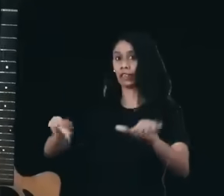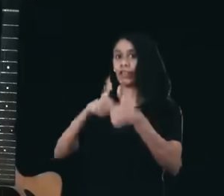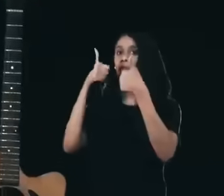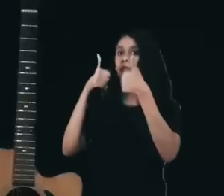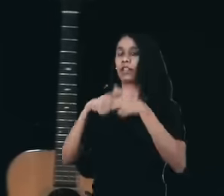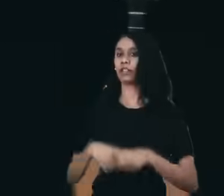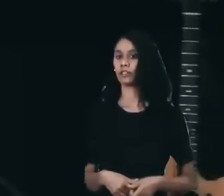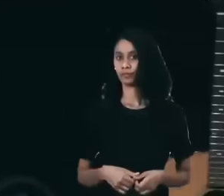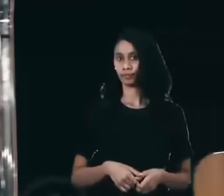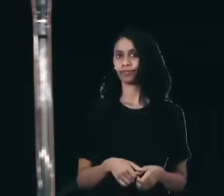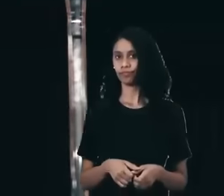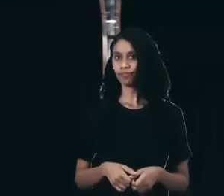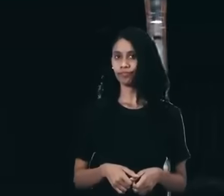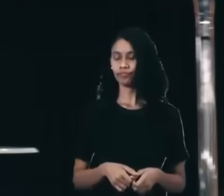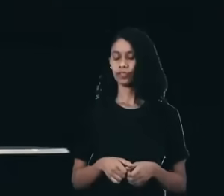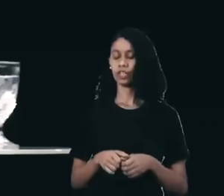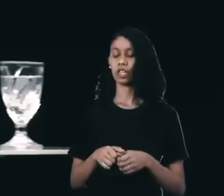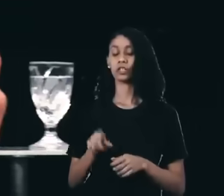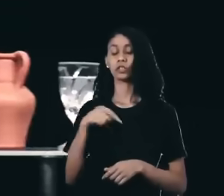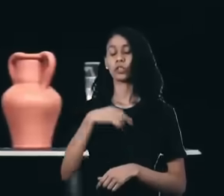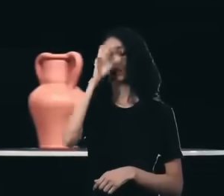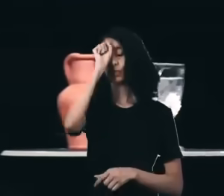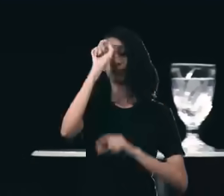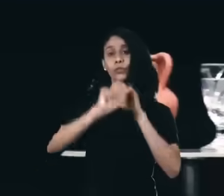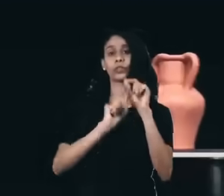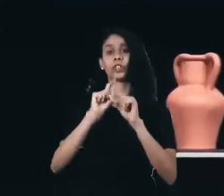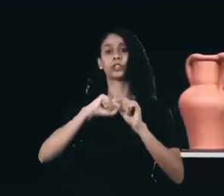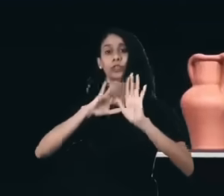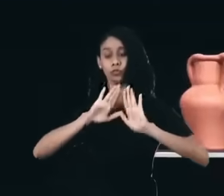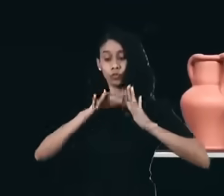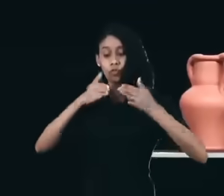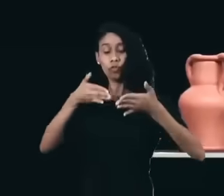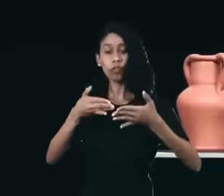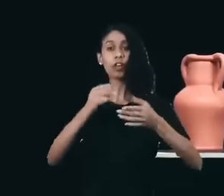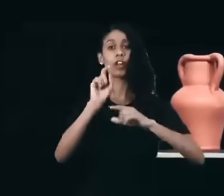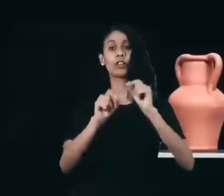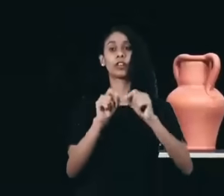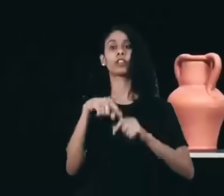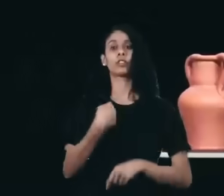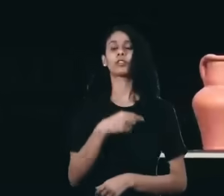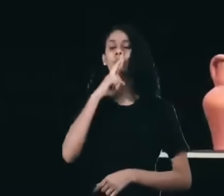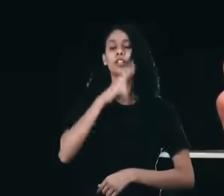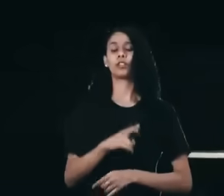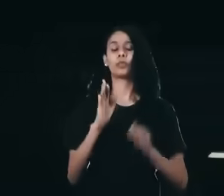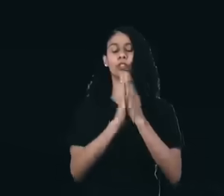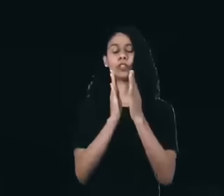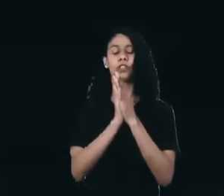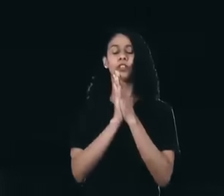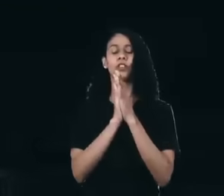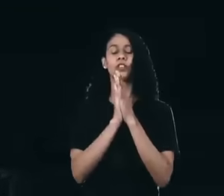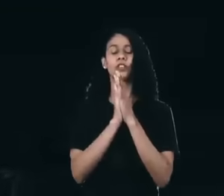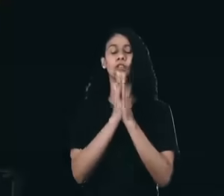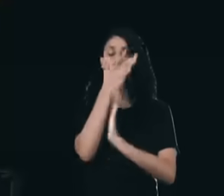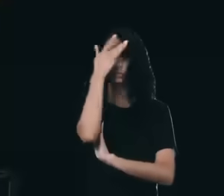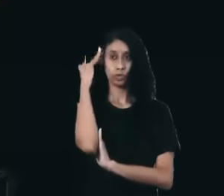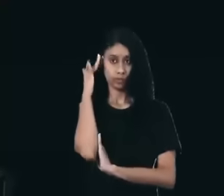coisa que a gente aprende quando nós estamos posicionados é que nós somos a resposta da oração de